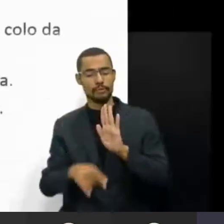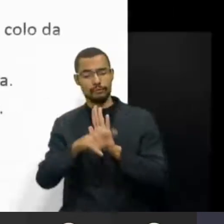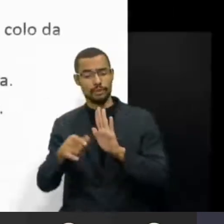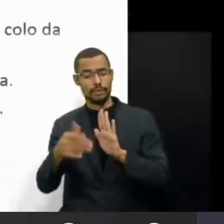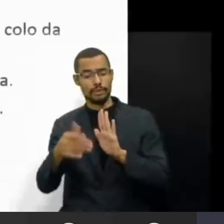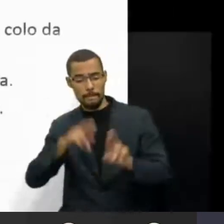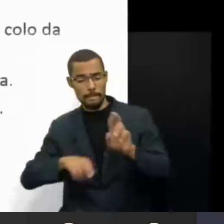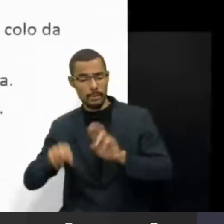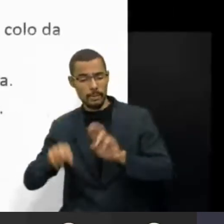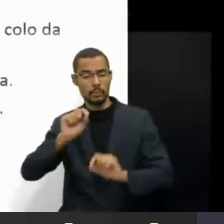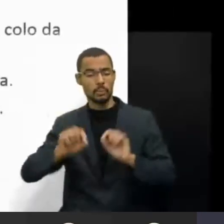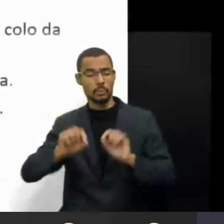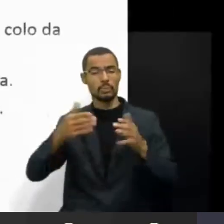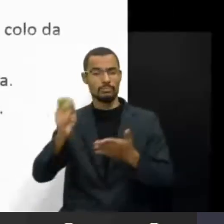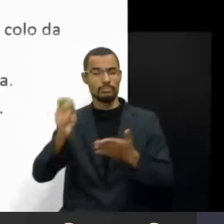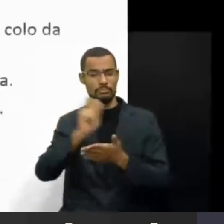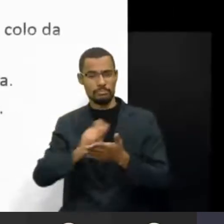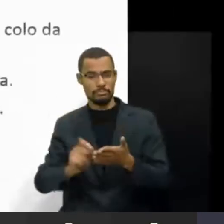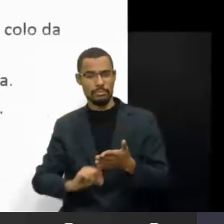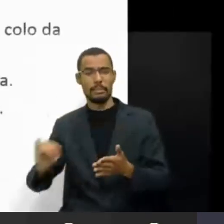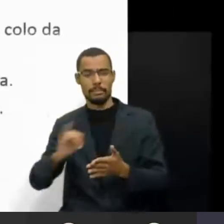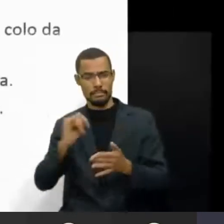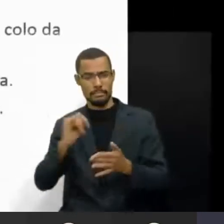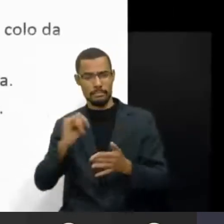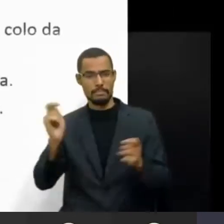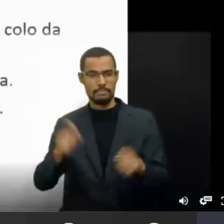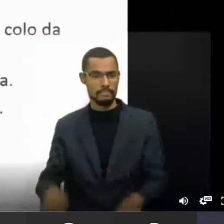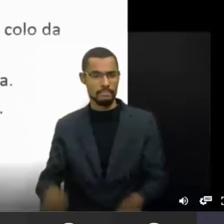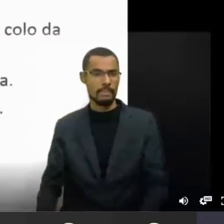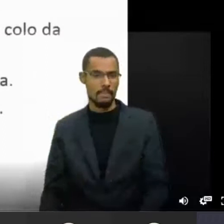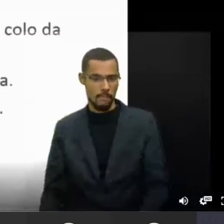que vocês estão observando na microscopia.